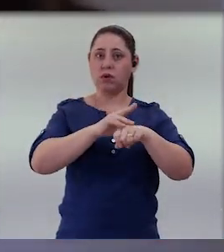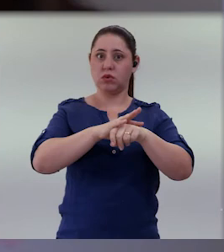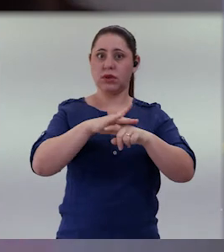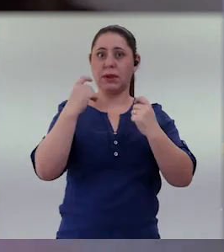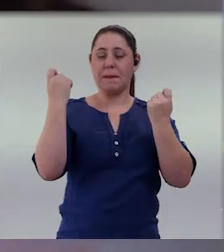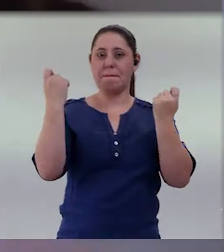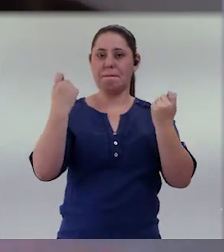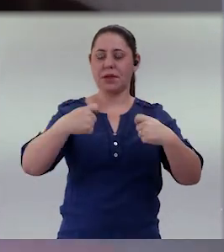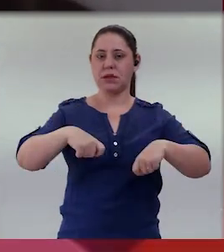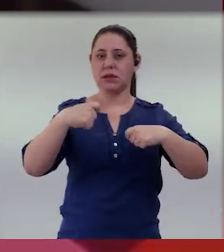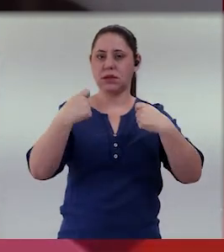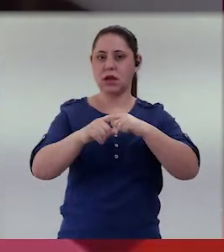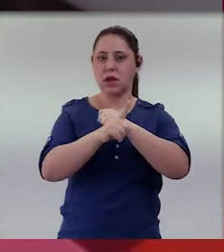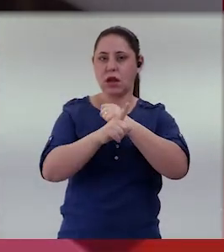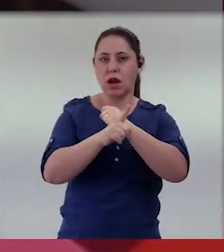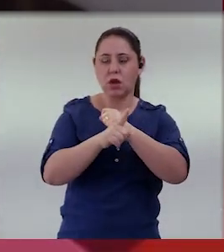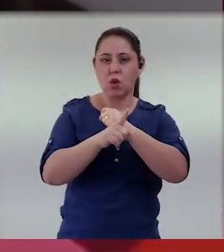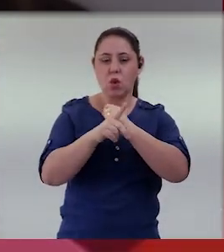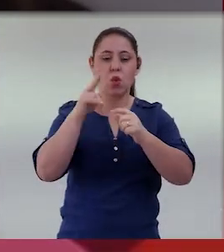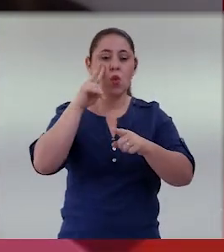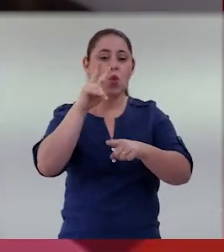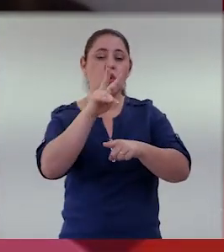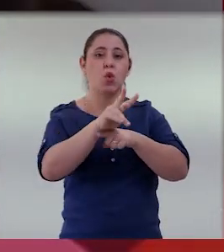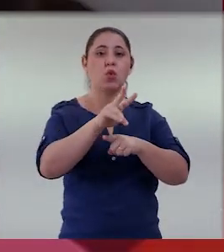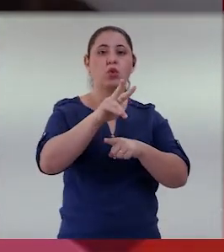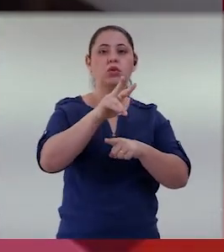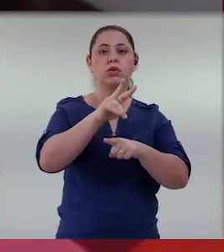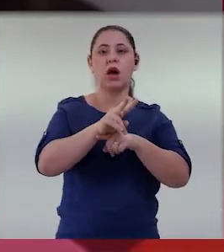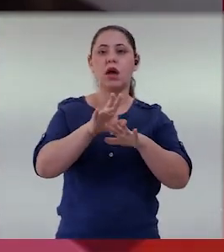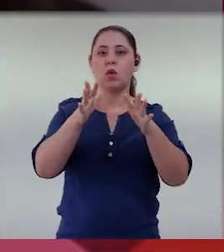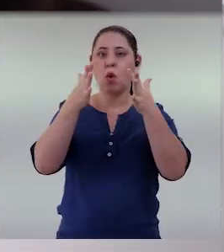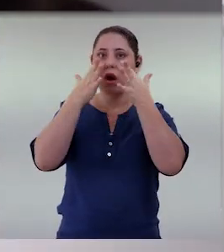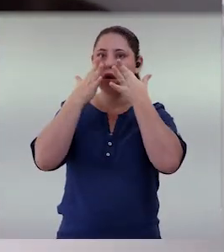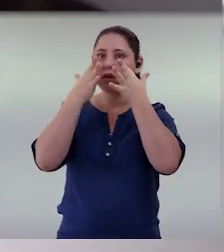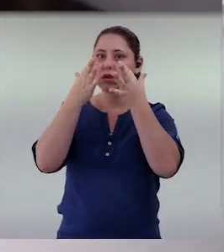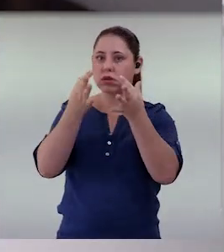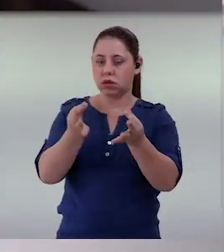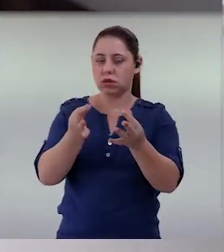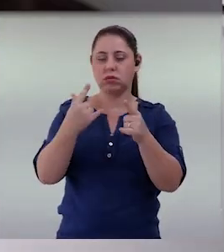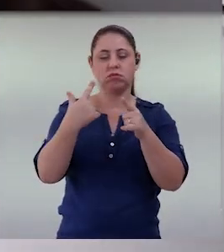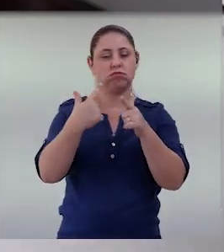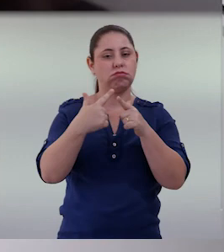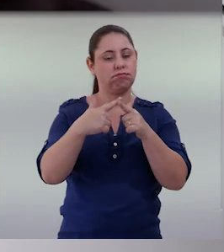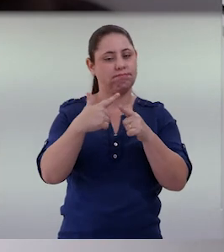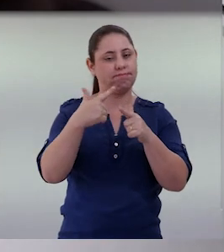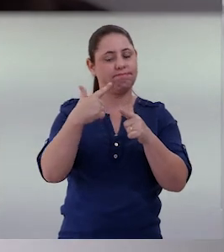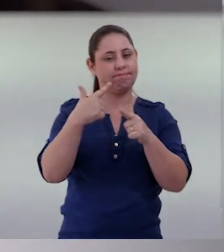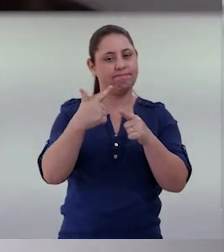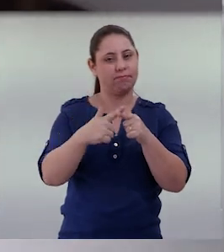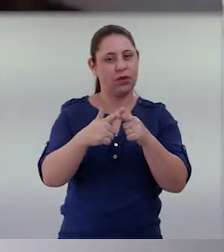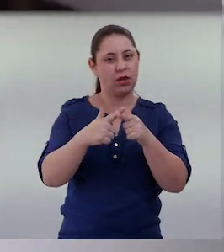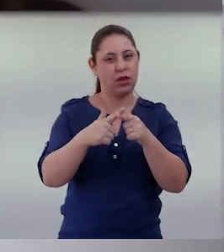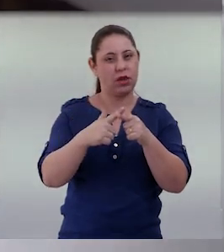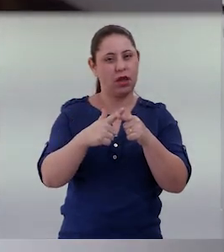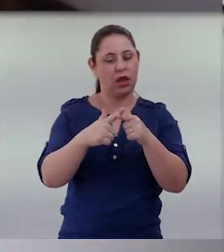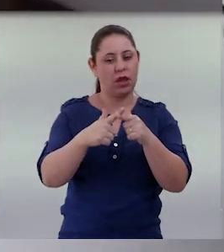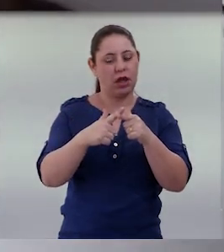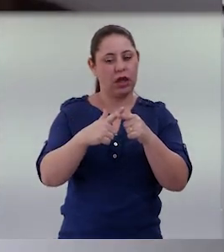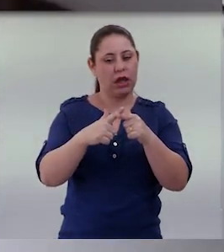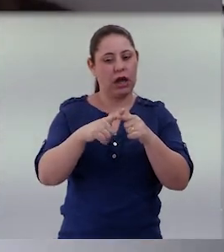doença que precisa ser tratada com muito cuidado, com muita atenção,